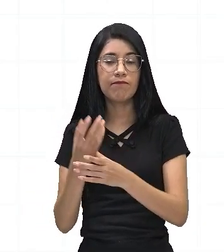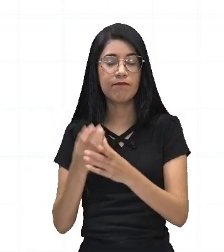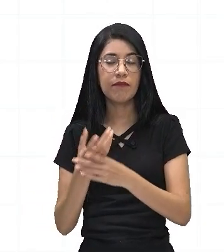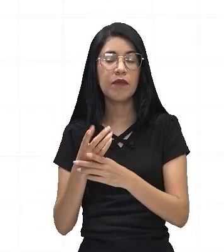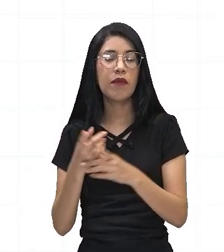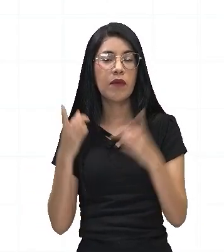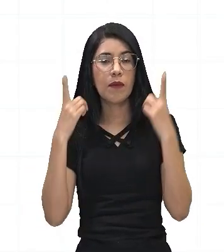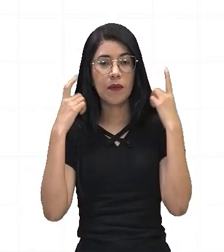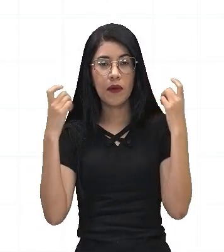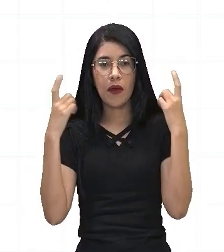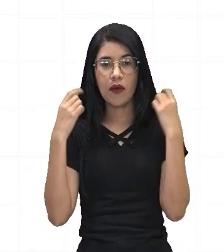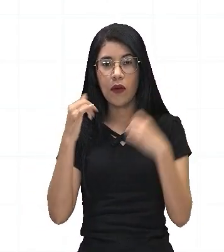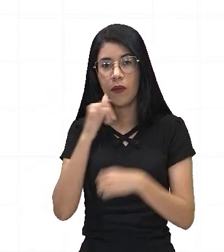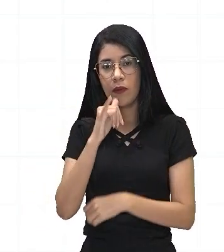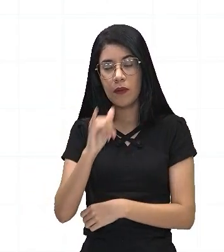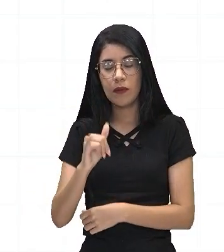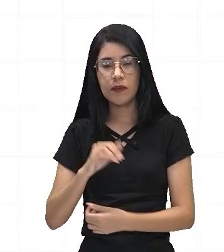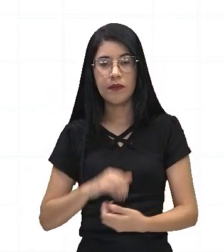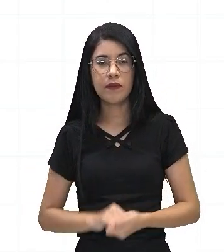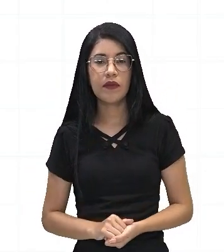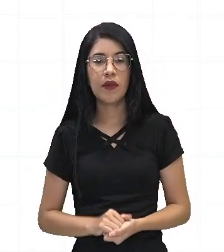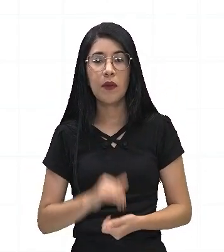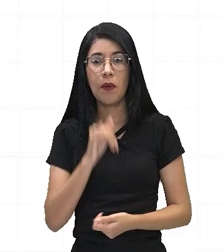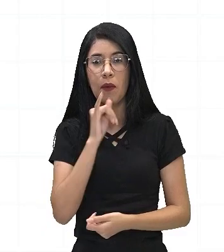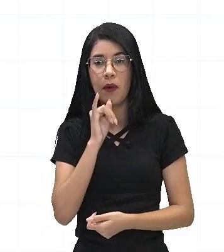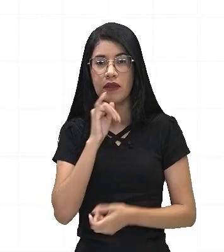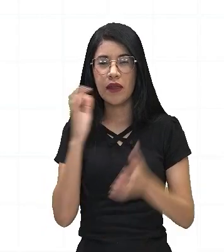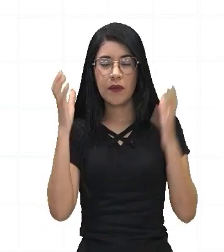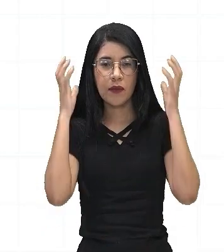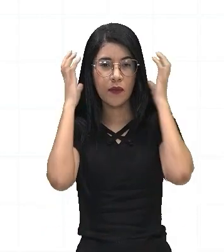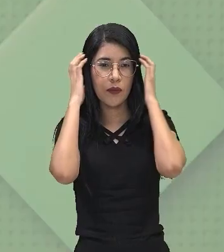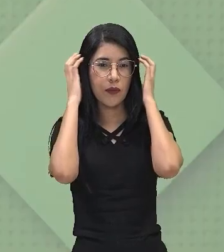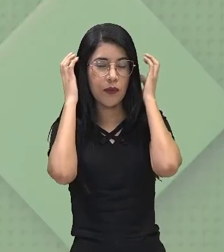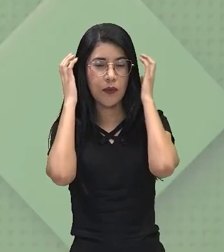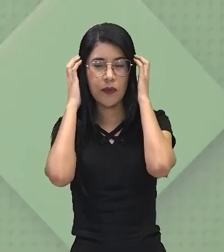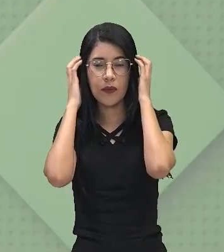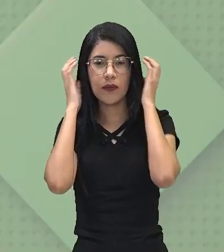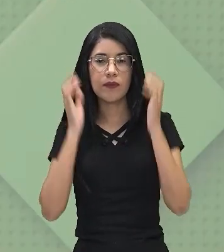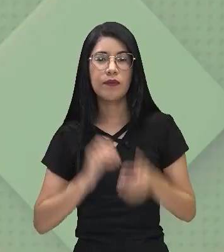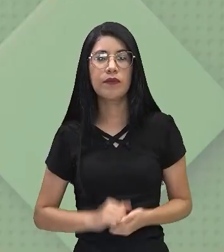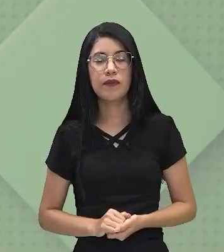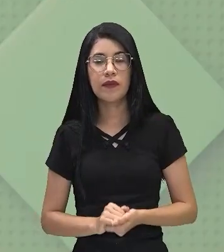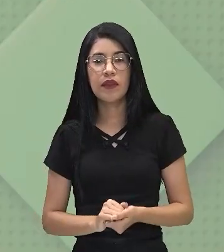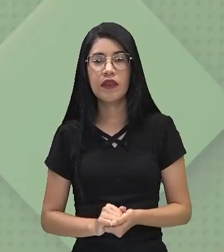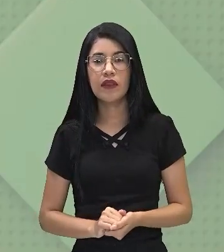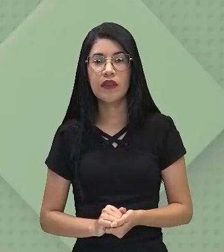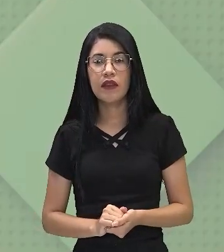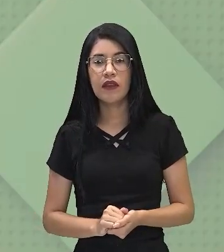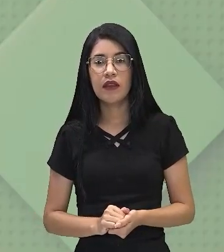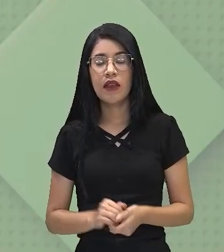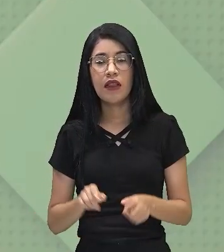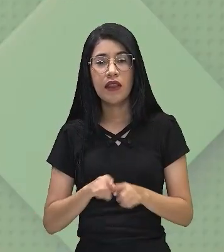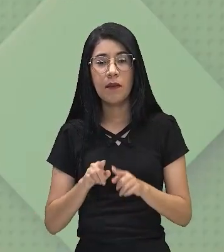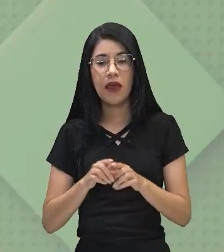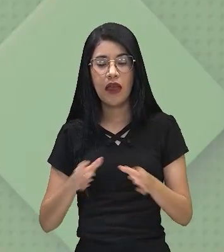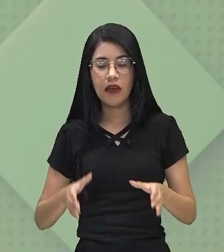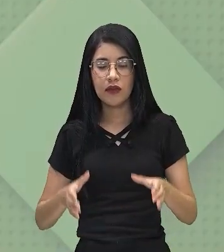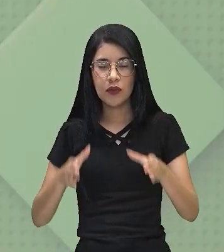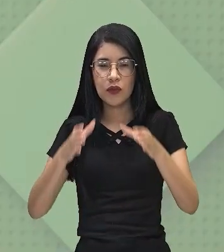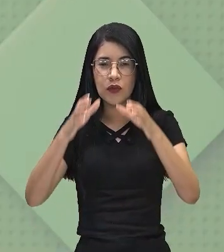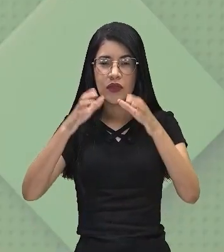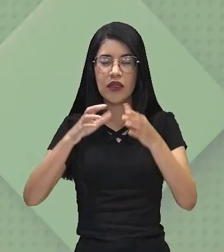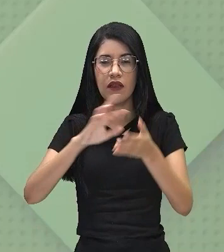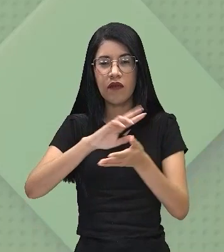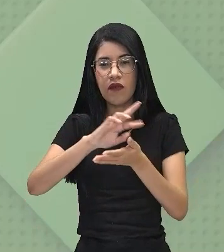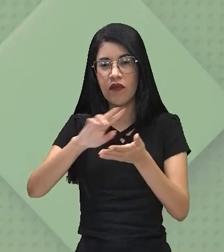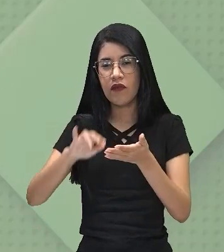sonora, como o exemplo que a gente observou aí do fone de ouvido. E também falamos sobre as usinas de eletricidade, vimos aí os tipos de